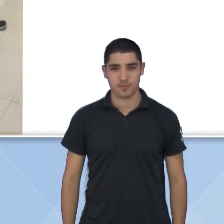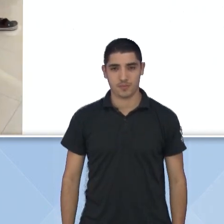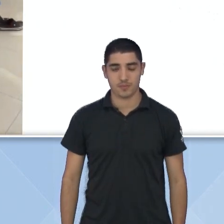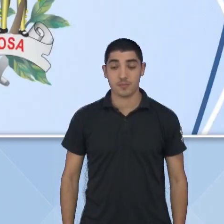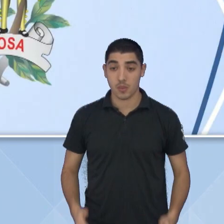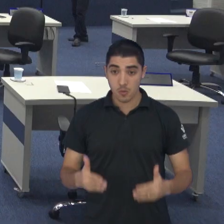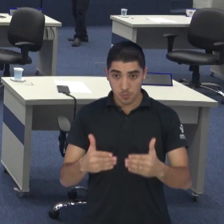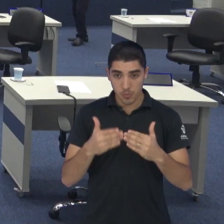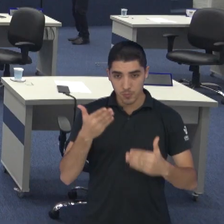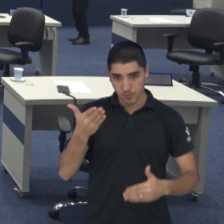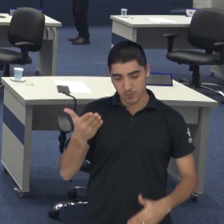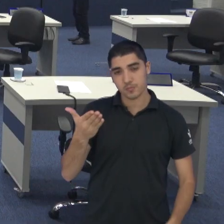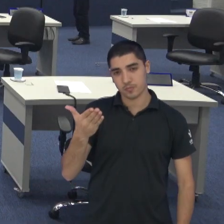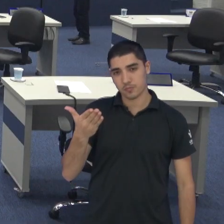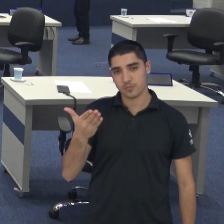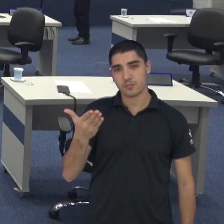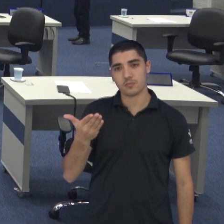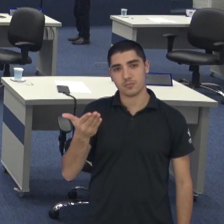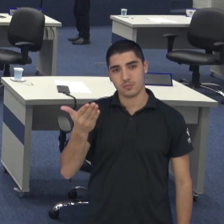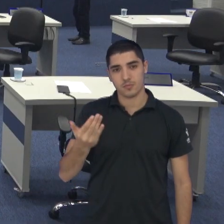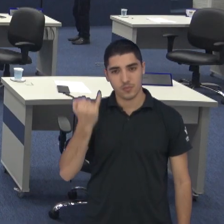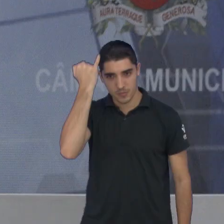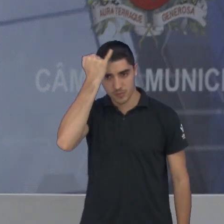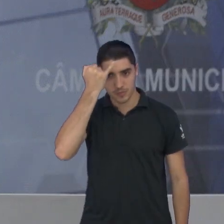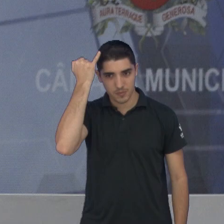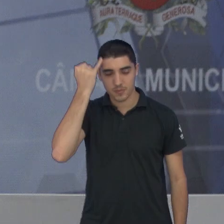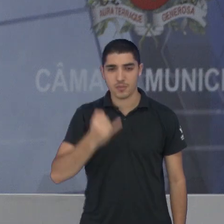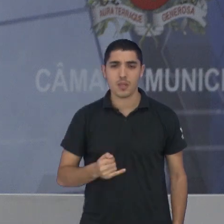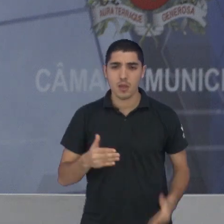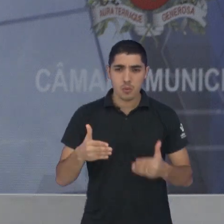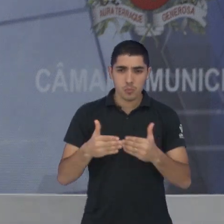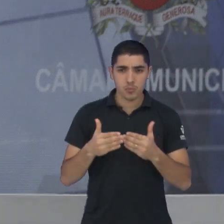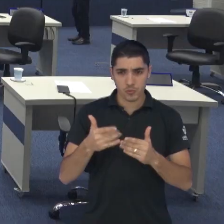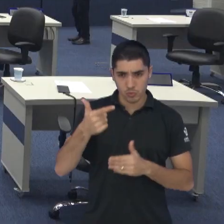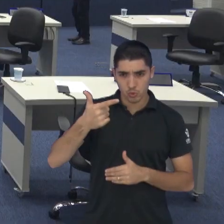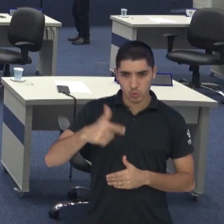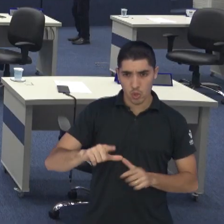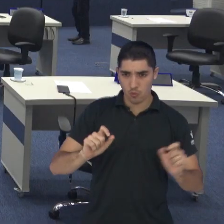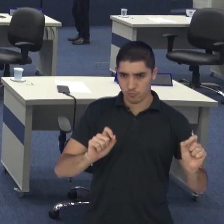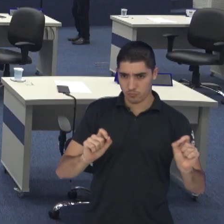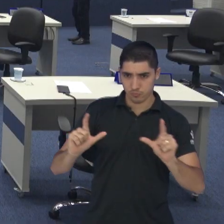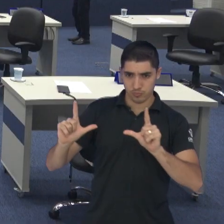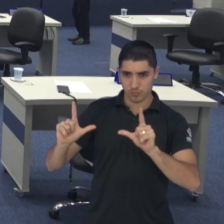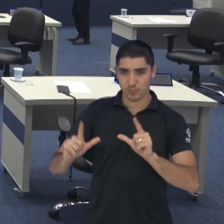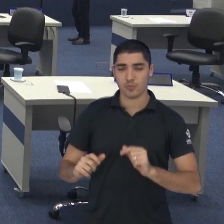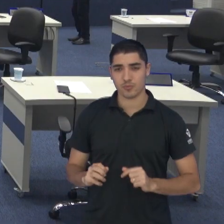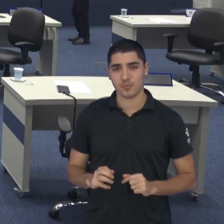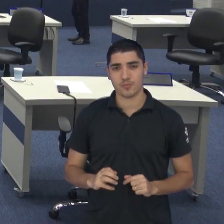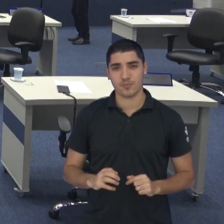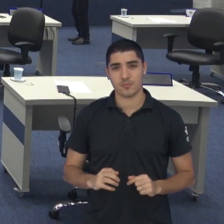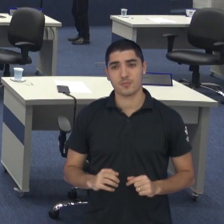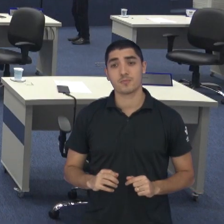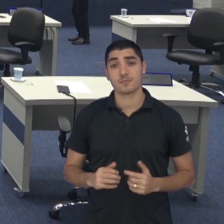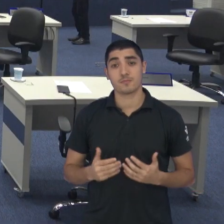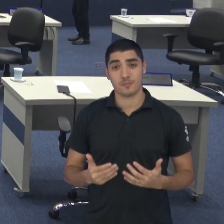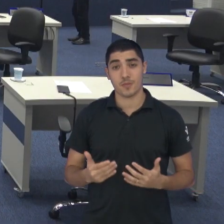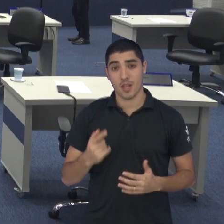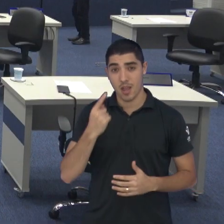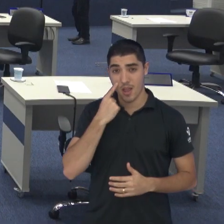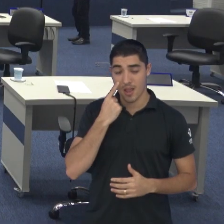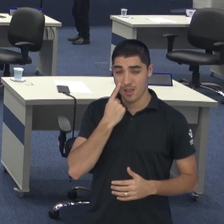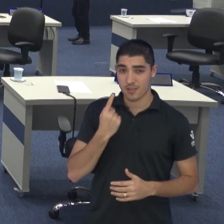favor, Zé Cláudio. Então, puder botar aí a imagem. E a Dulce botou aí uma... Então,